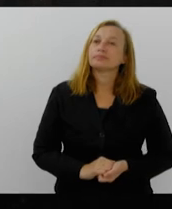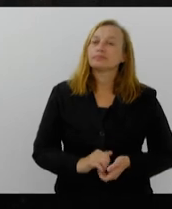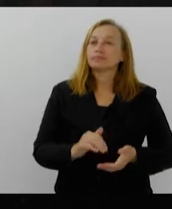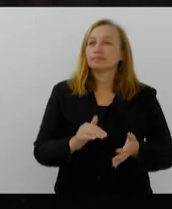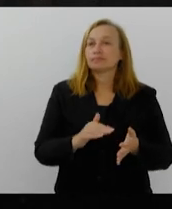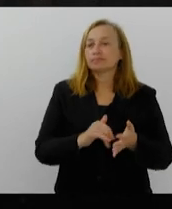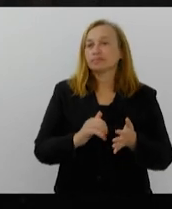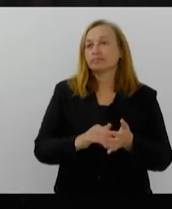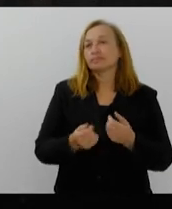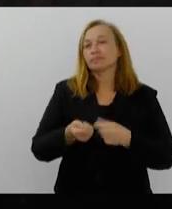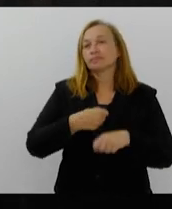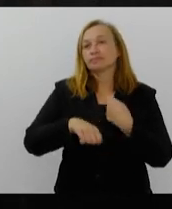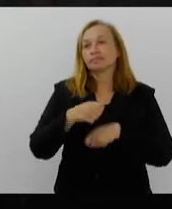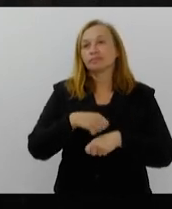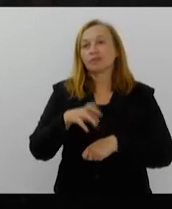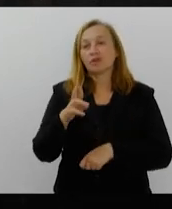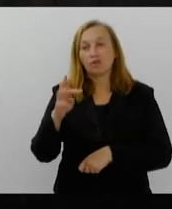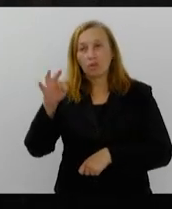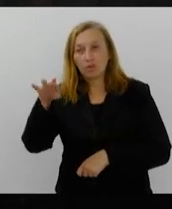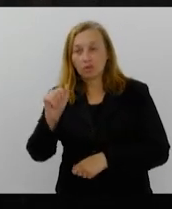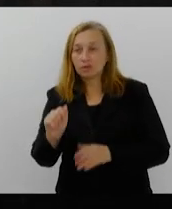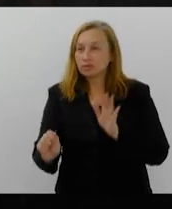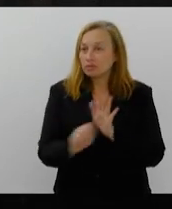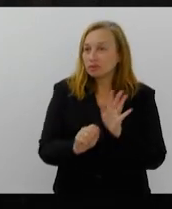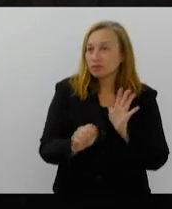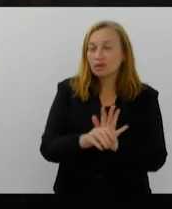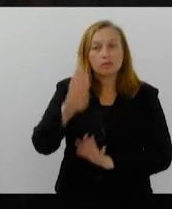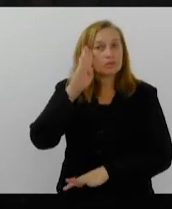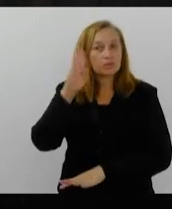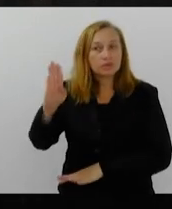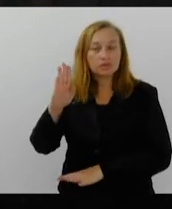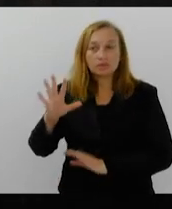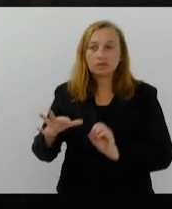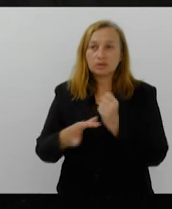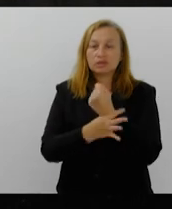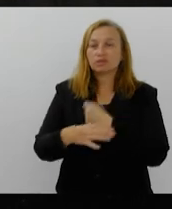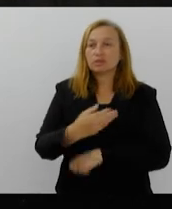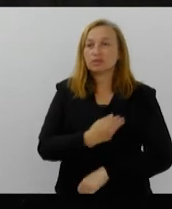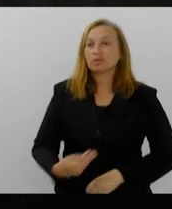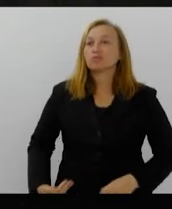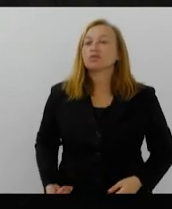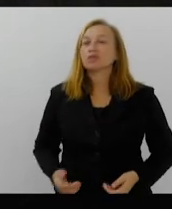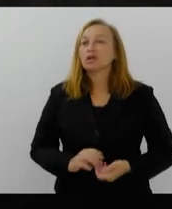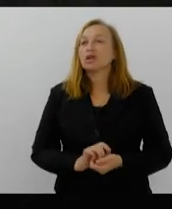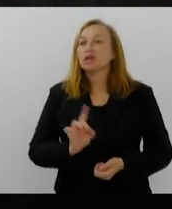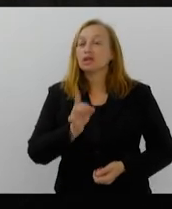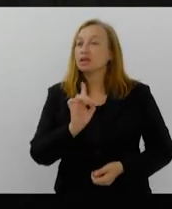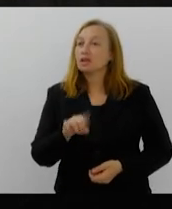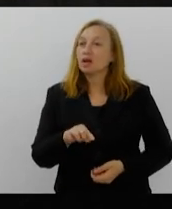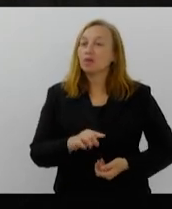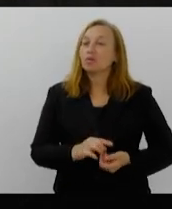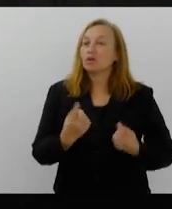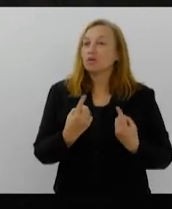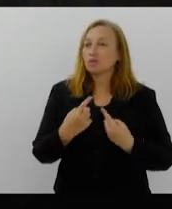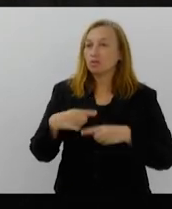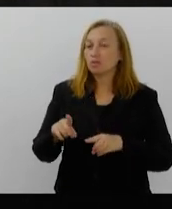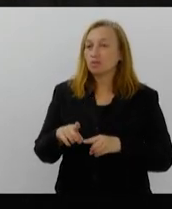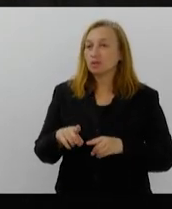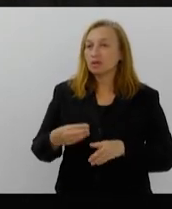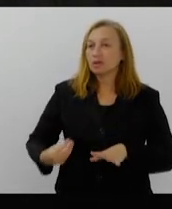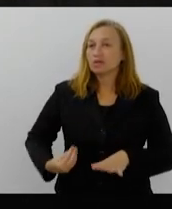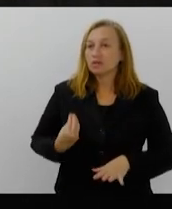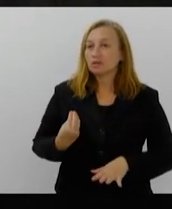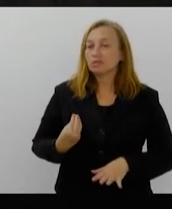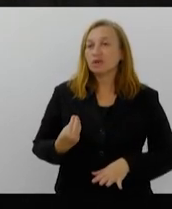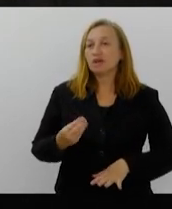das rotas do tráfico deveria ser prioridade da nossa segurança pública. E não atentar contra a vida do trabalhador